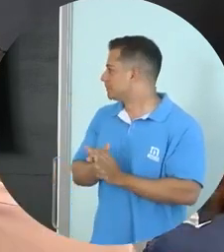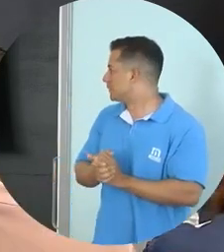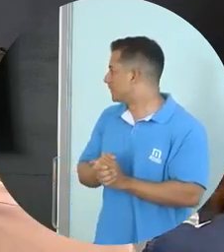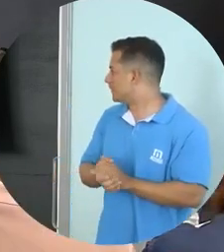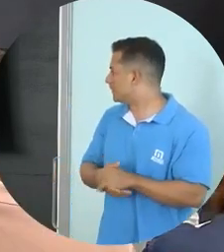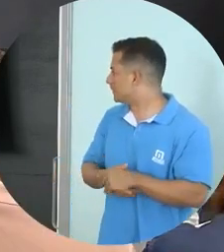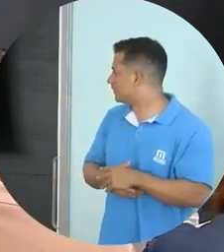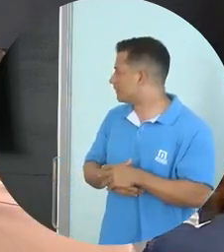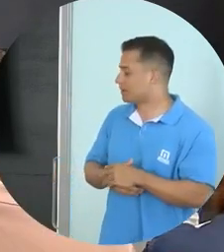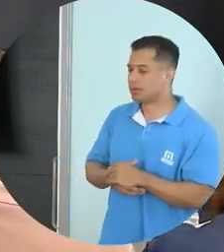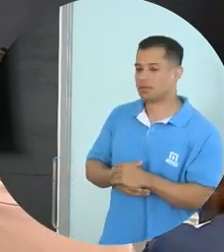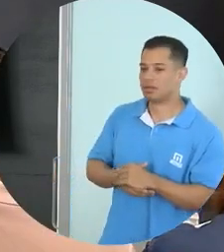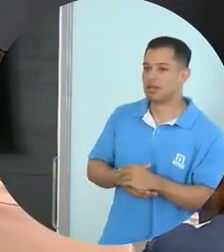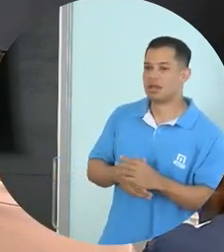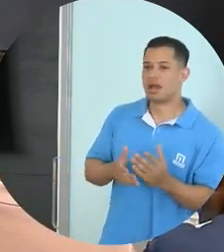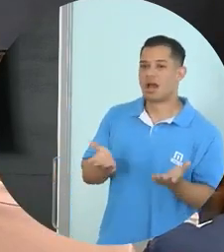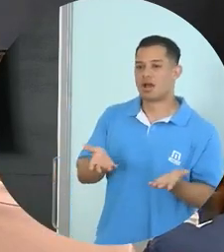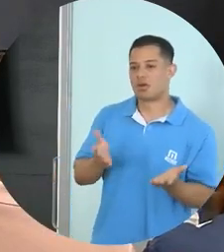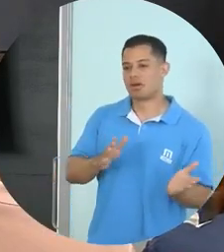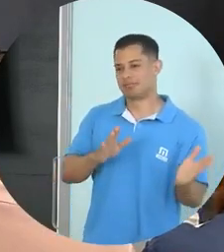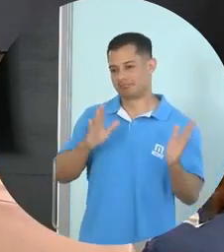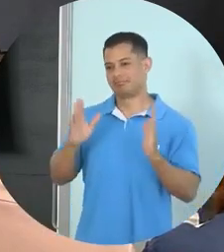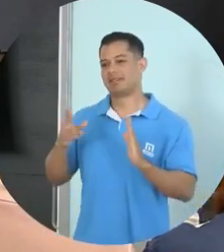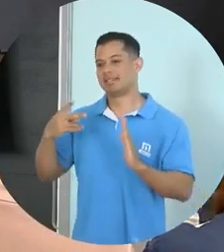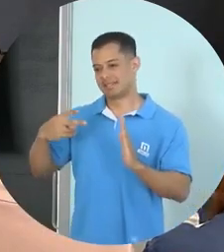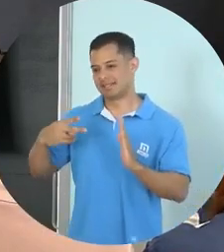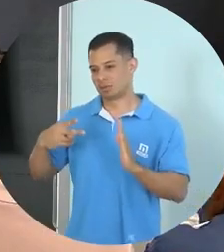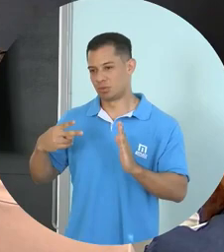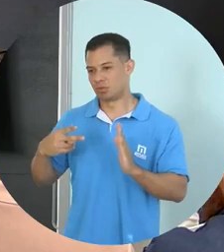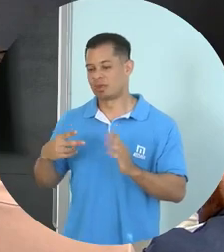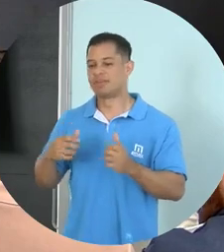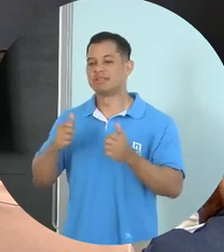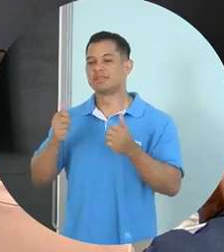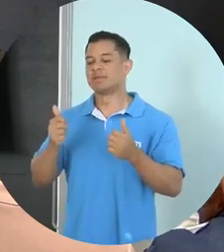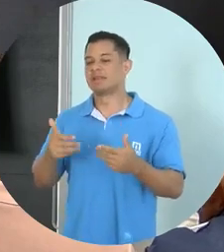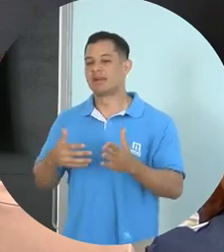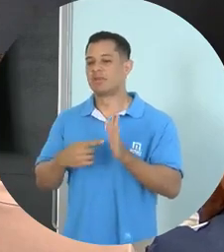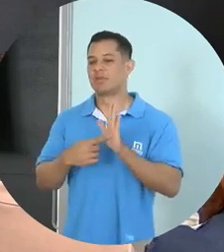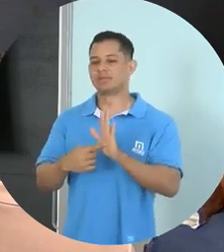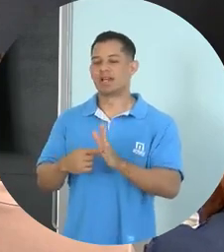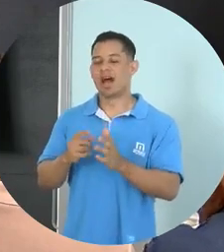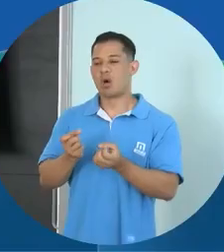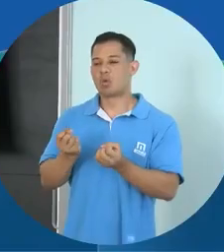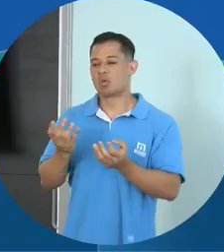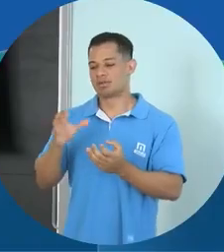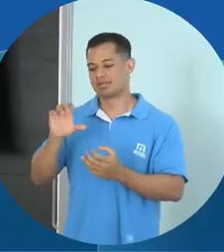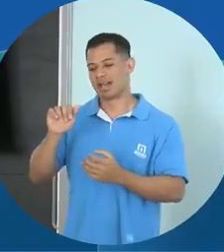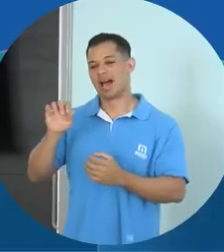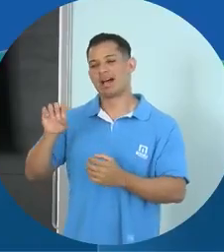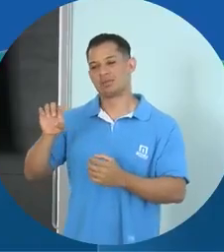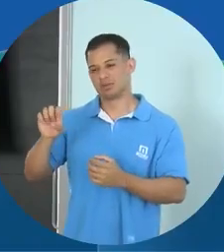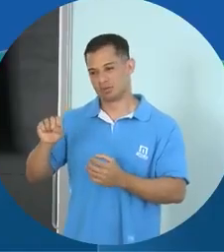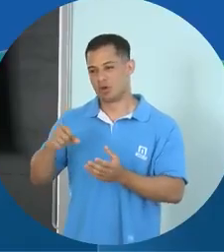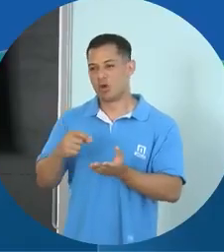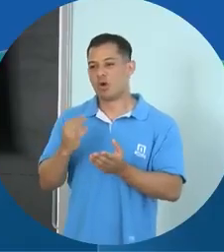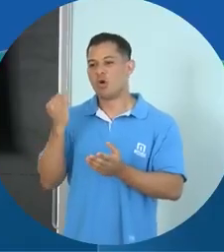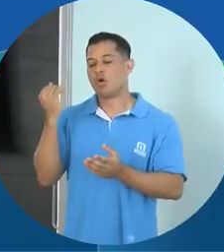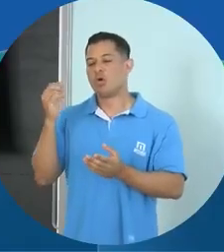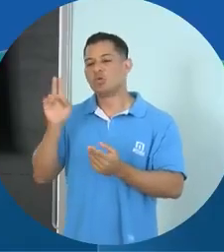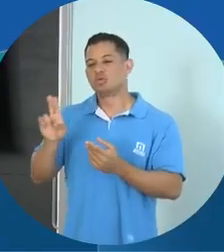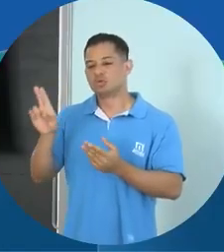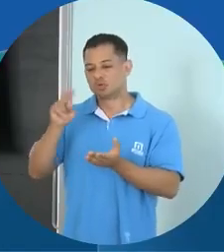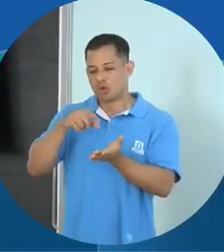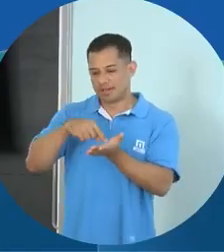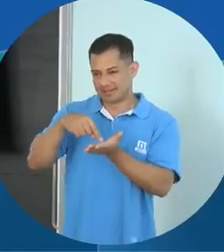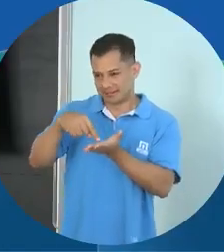E aí, essa segunda parte, a gente separou alguns casos em que a gente utilizou a estaca, né?